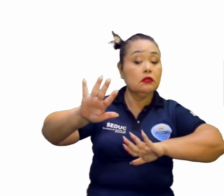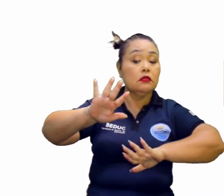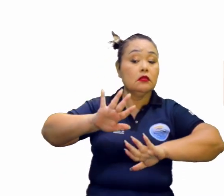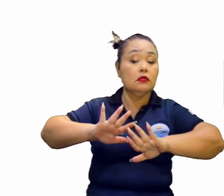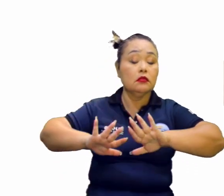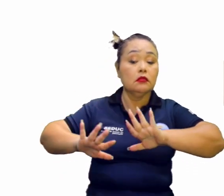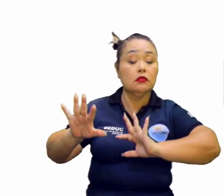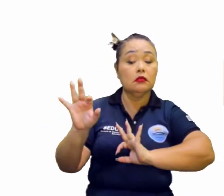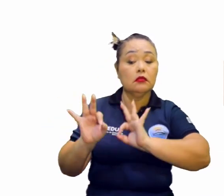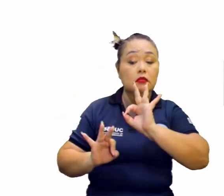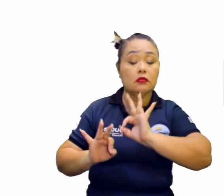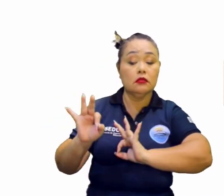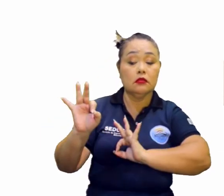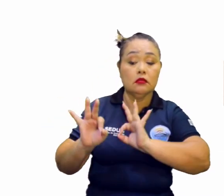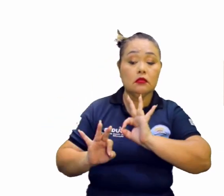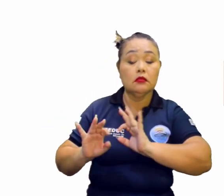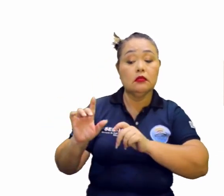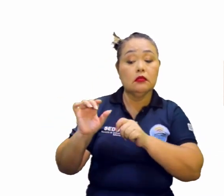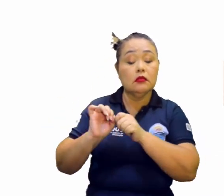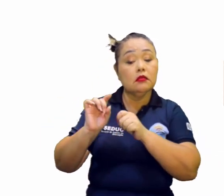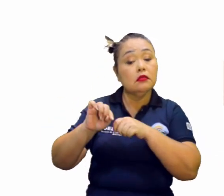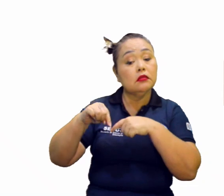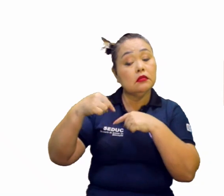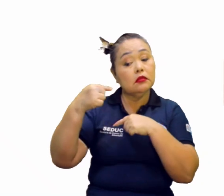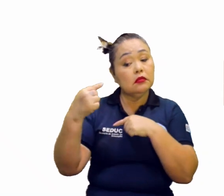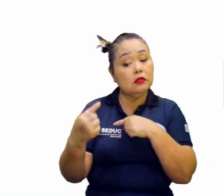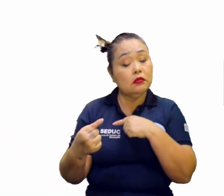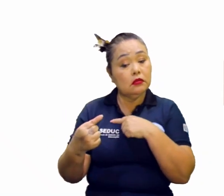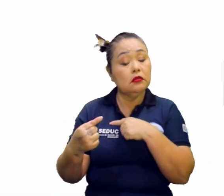desse solo e só então eu vou estar